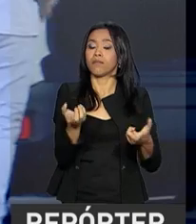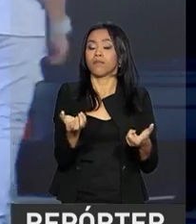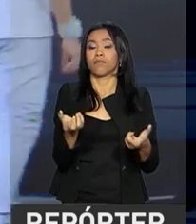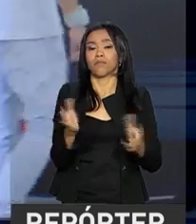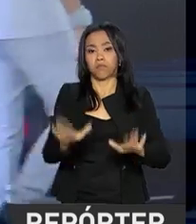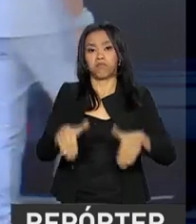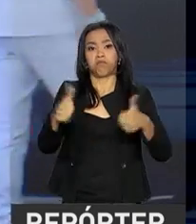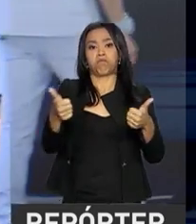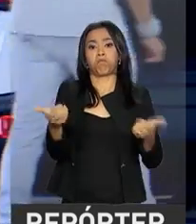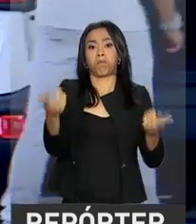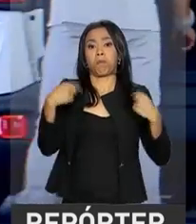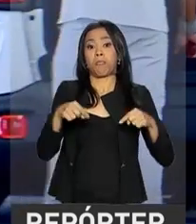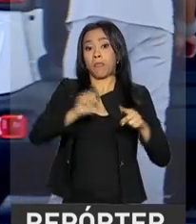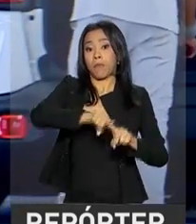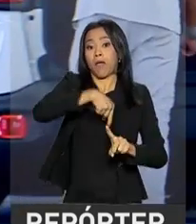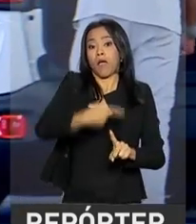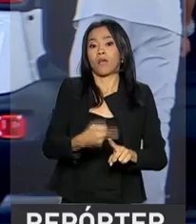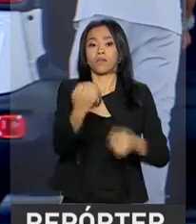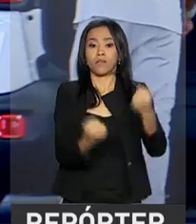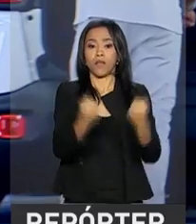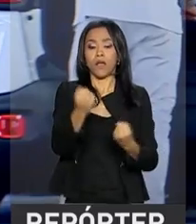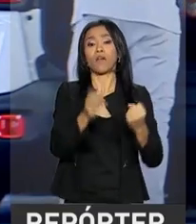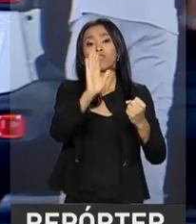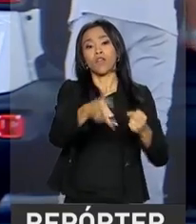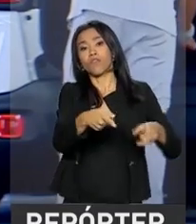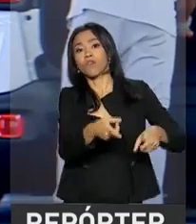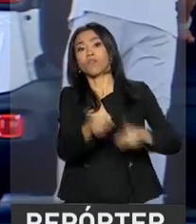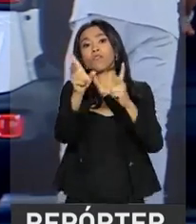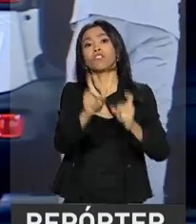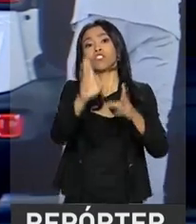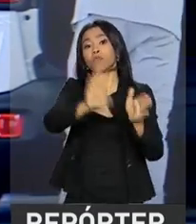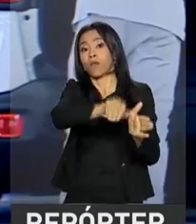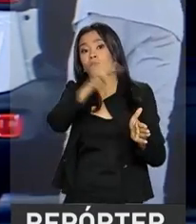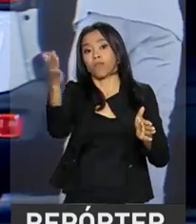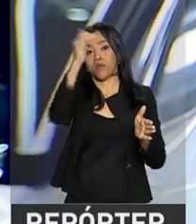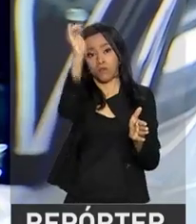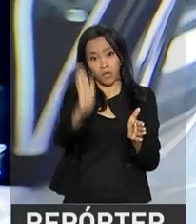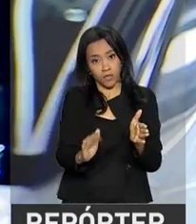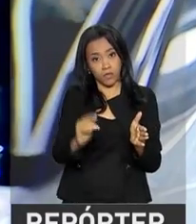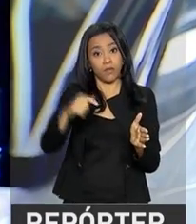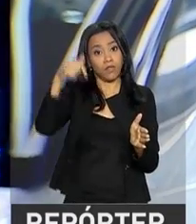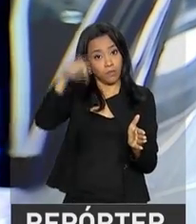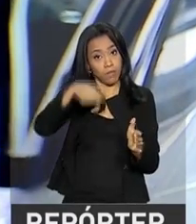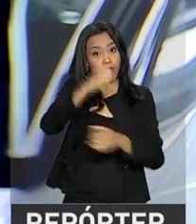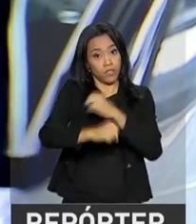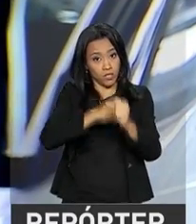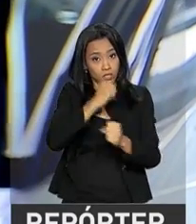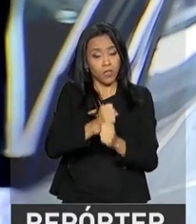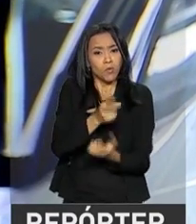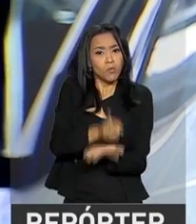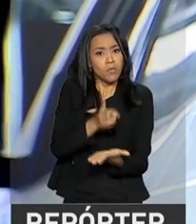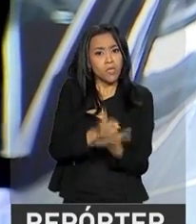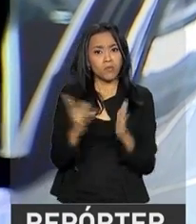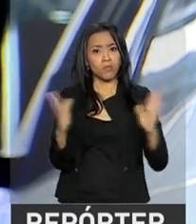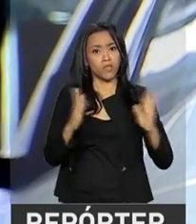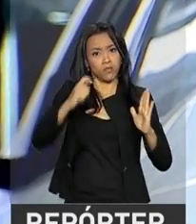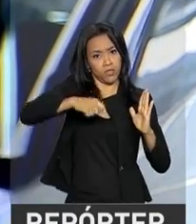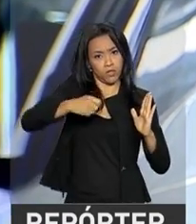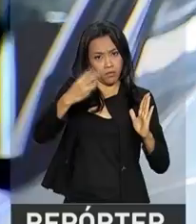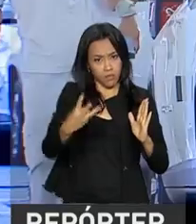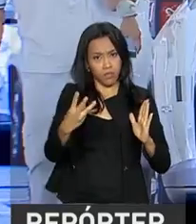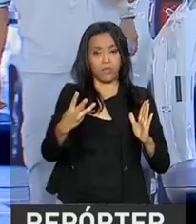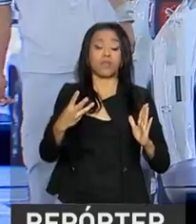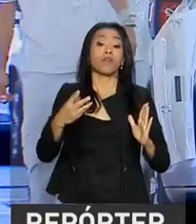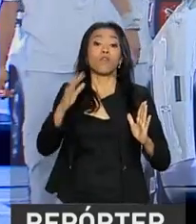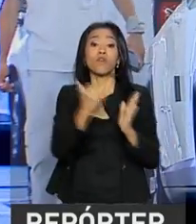instalada. Mais veículos também foram exportados no primeiro trimestre deste ano. Em relação ao igual período do ano passado, o aumento